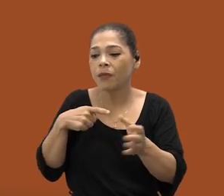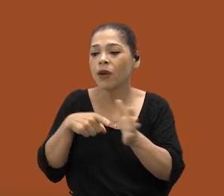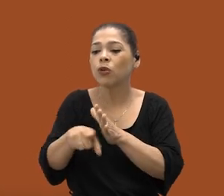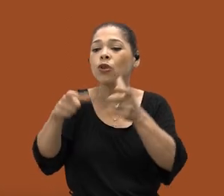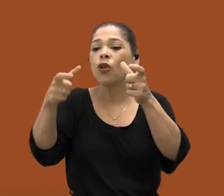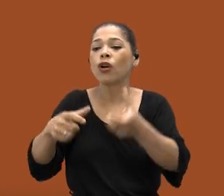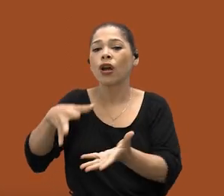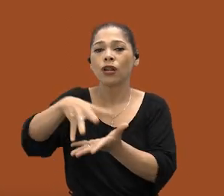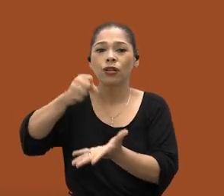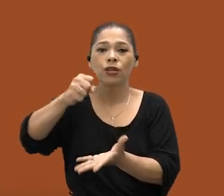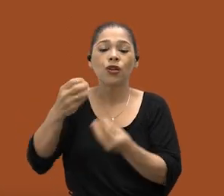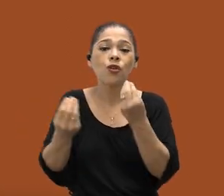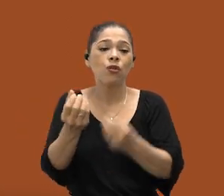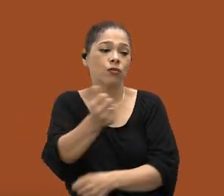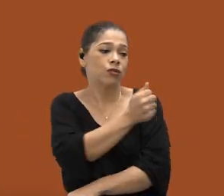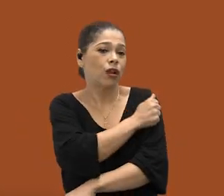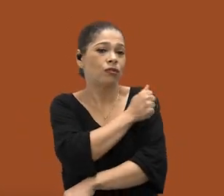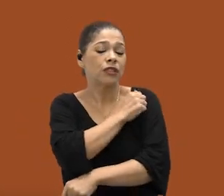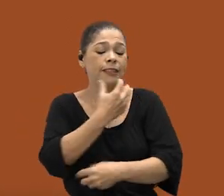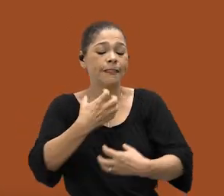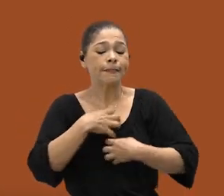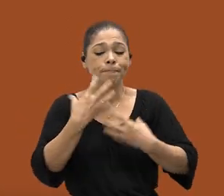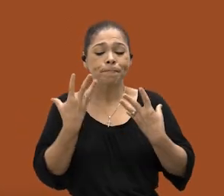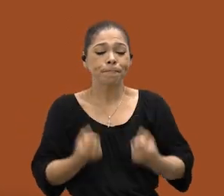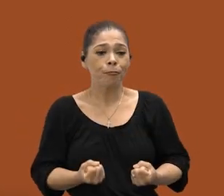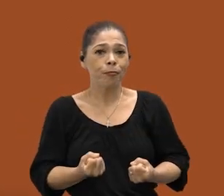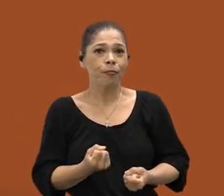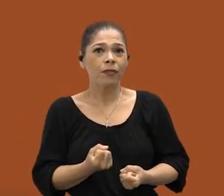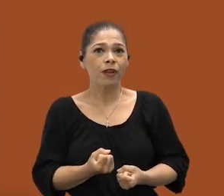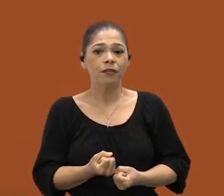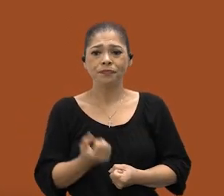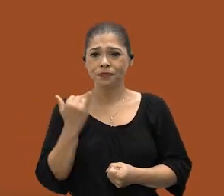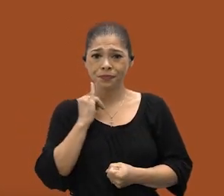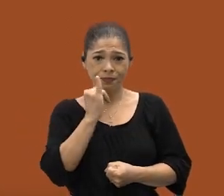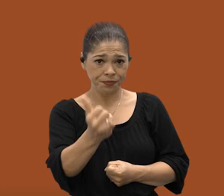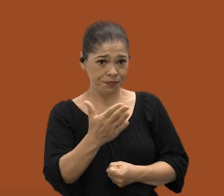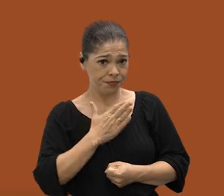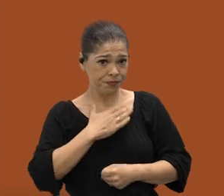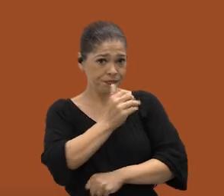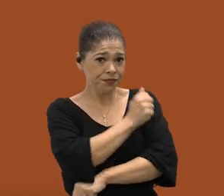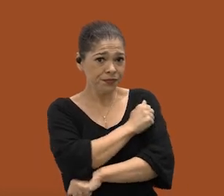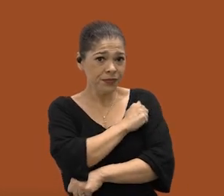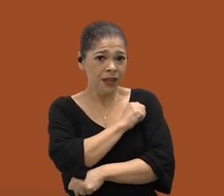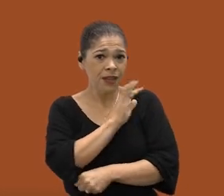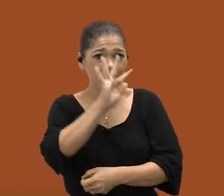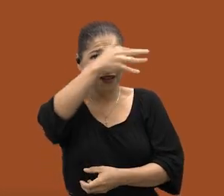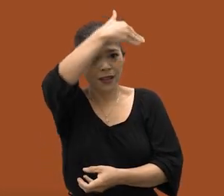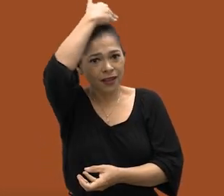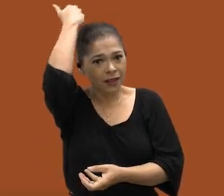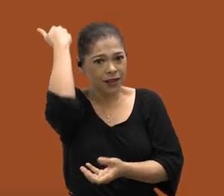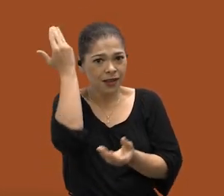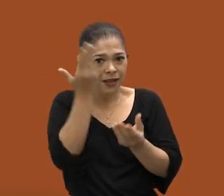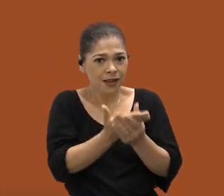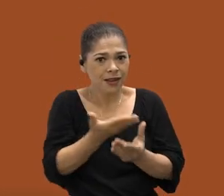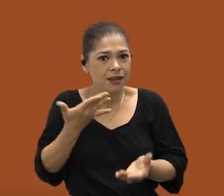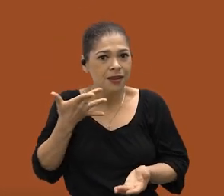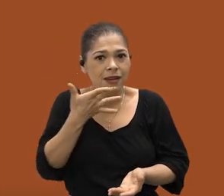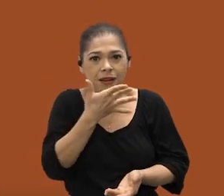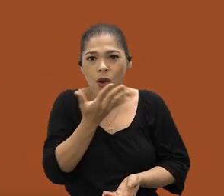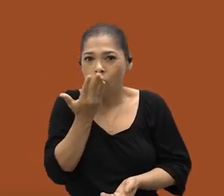colonizador e como os alunos recebem isso Quando eu digo meus alunos que acarajé é uma comida deliciosa